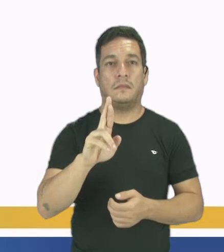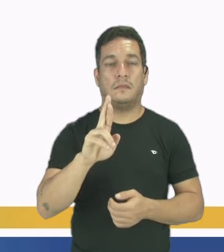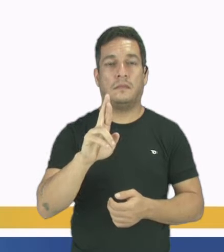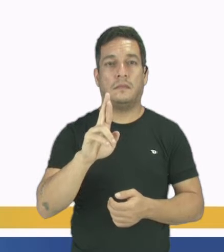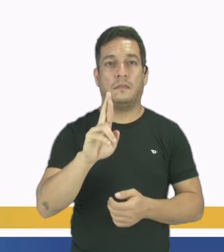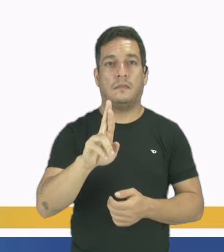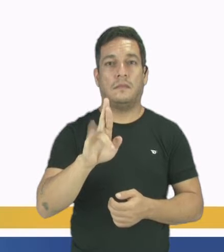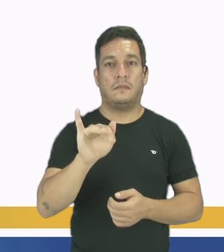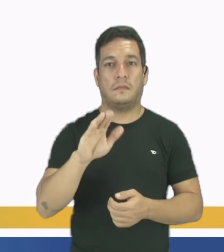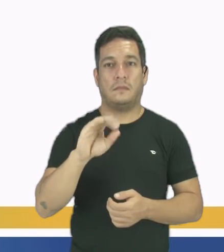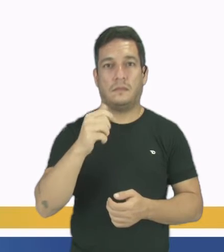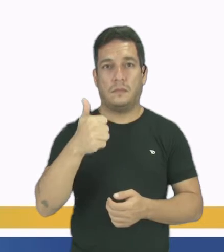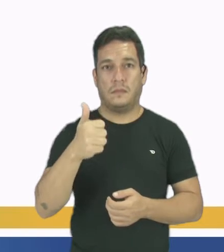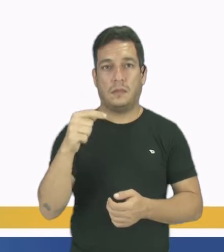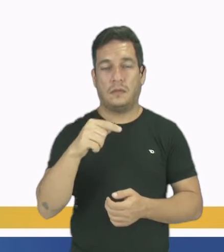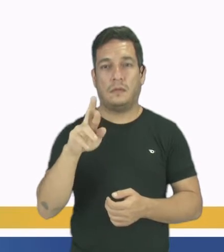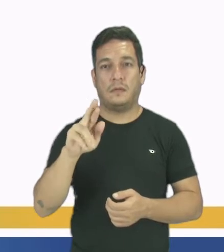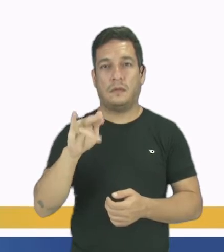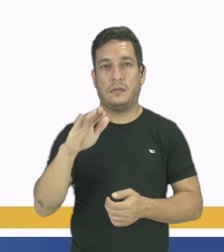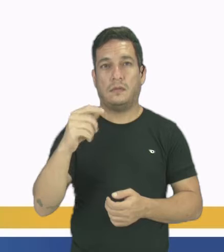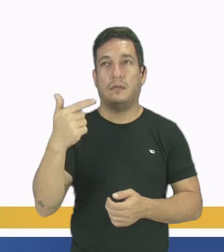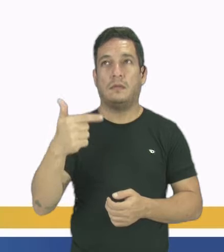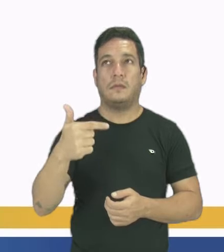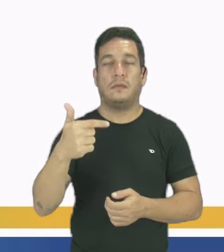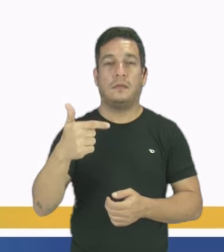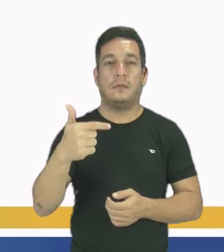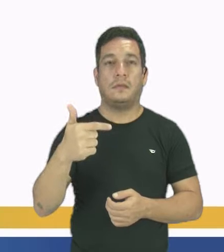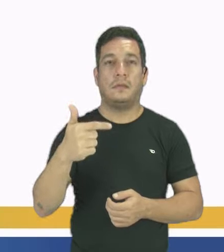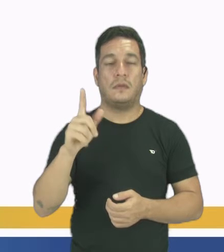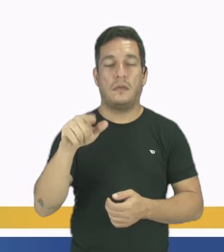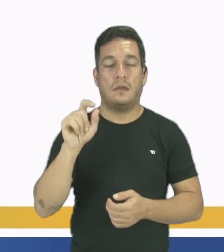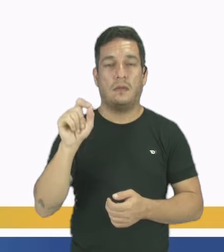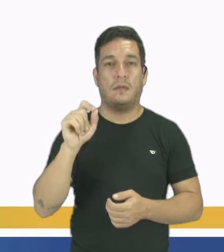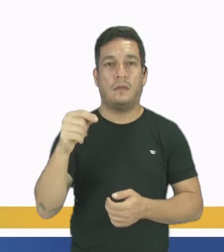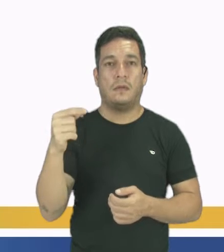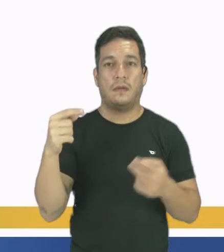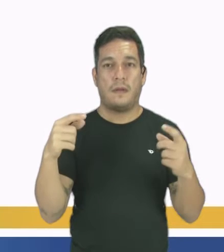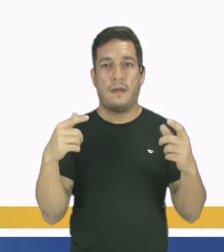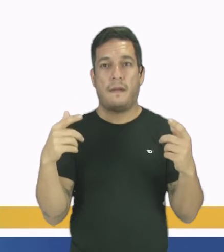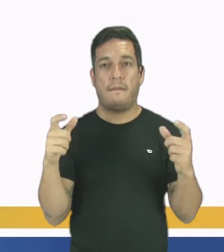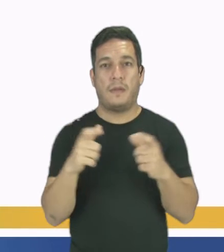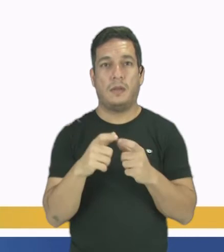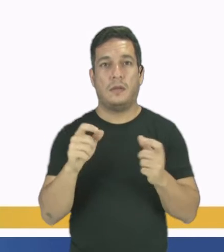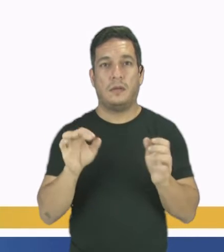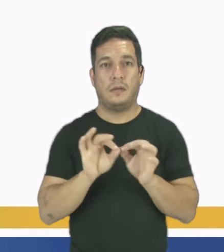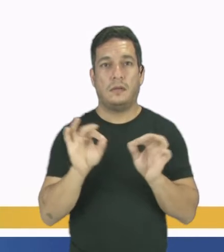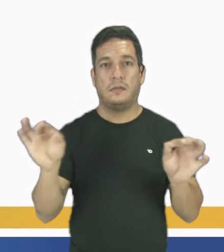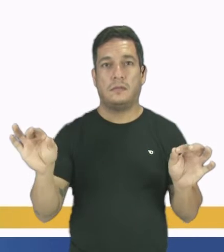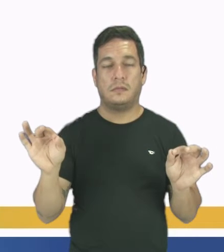de raio 1 menos o raio 2, que será menor que a distância,